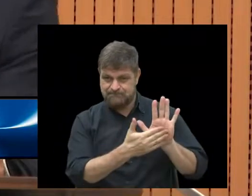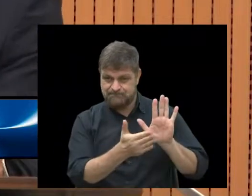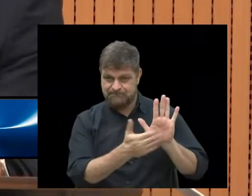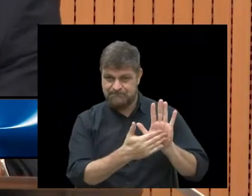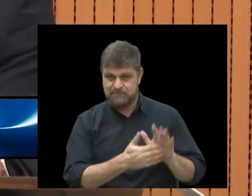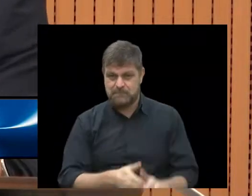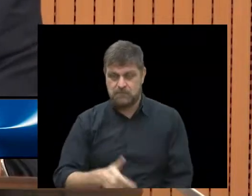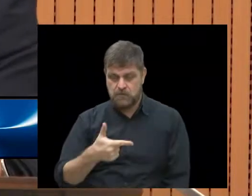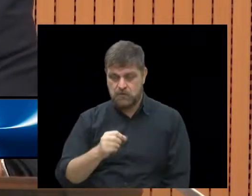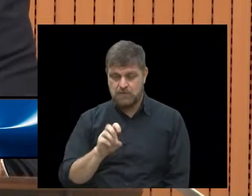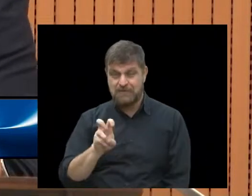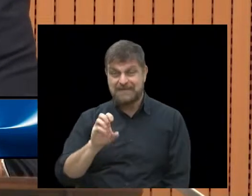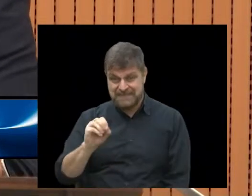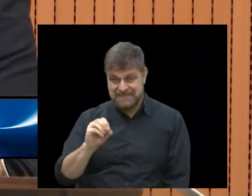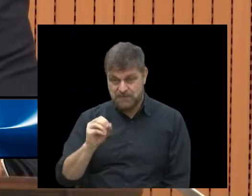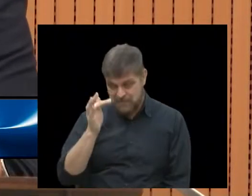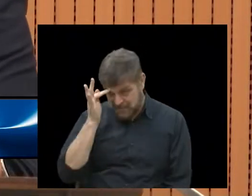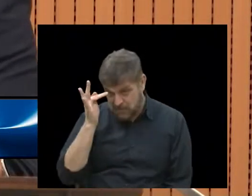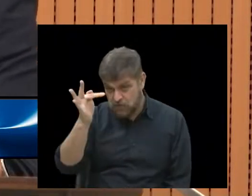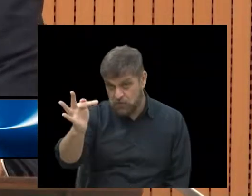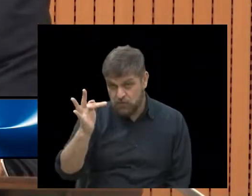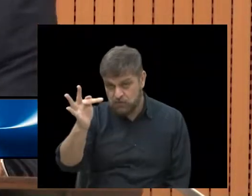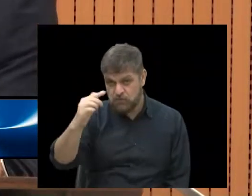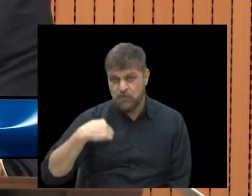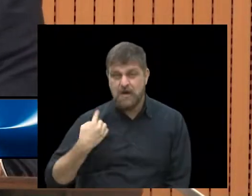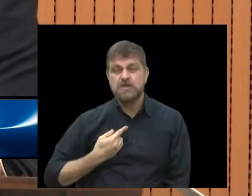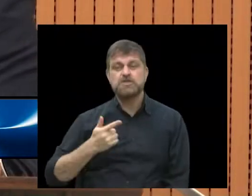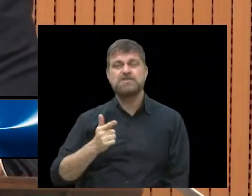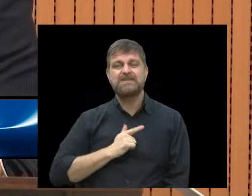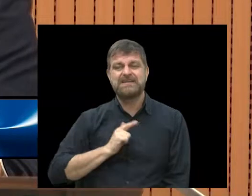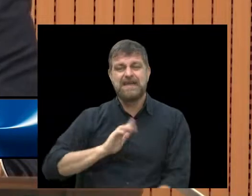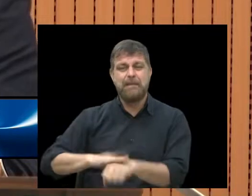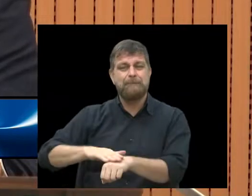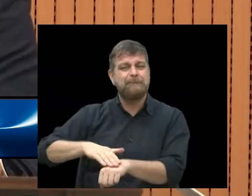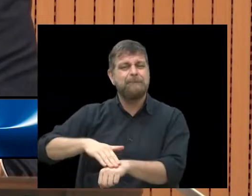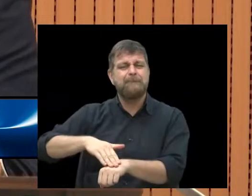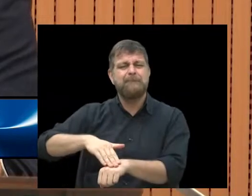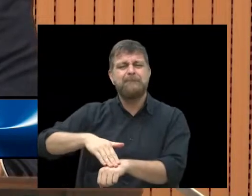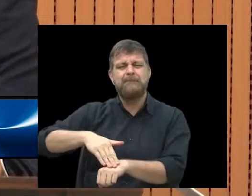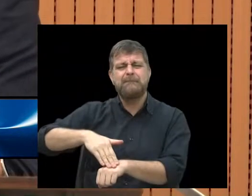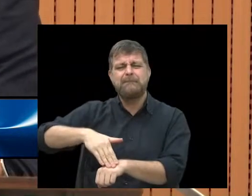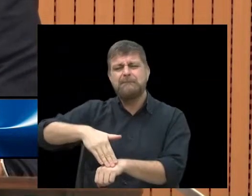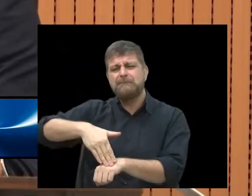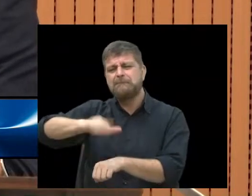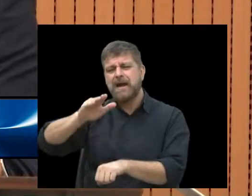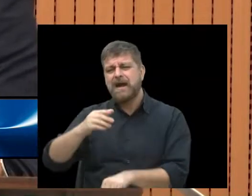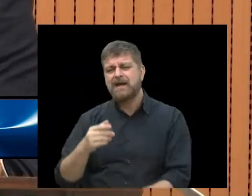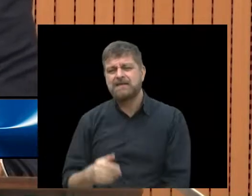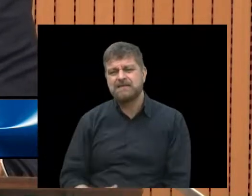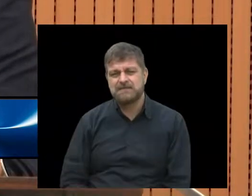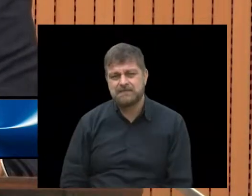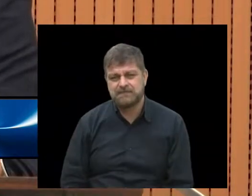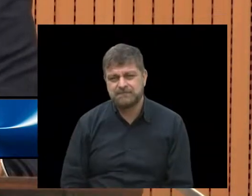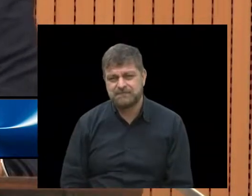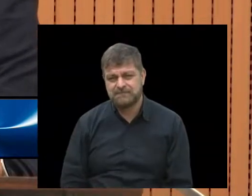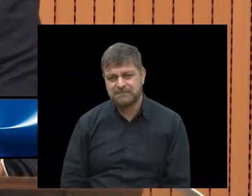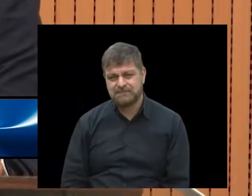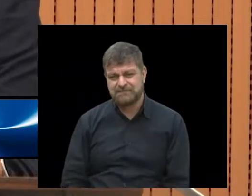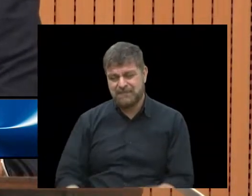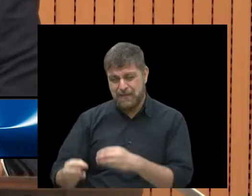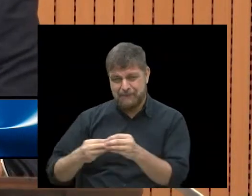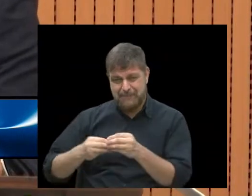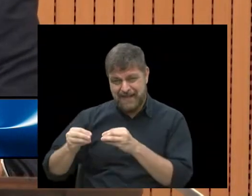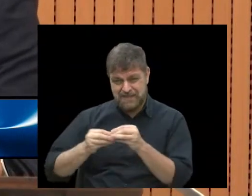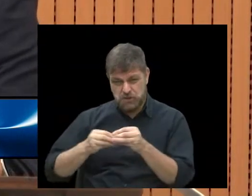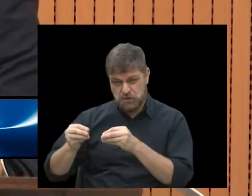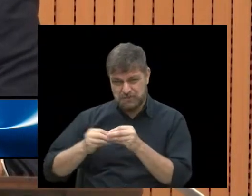Em 2050, vereador, nós teremos mais, em valores absolutos, mais